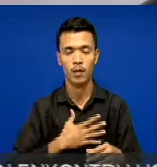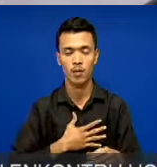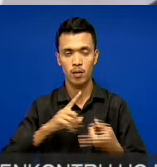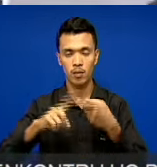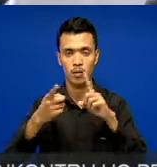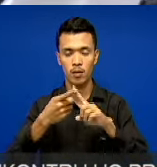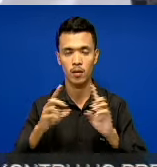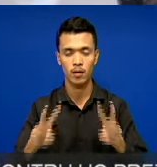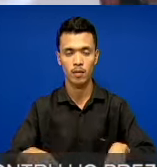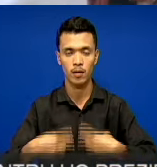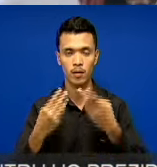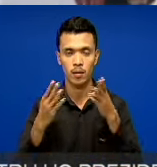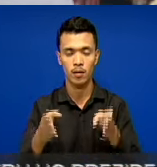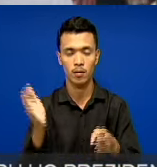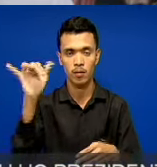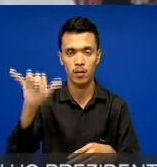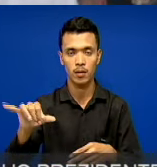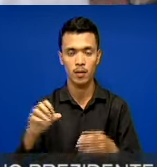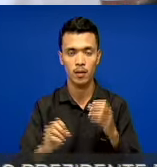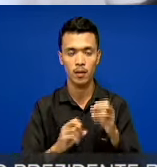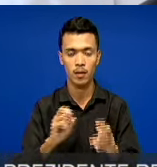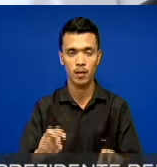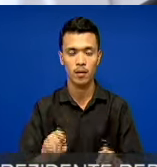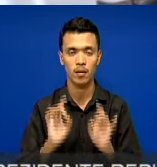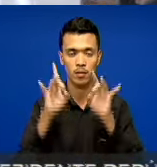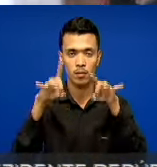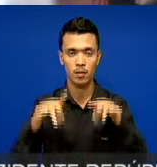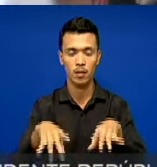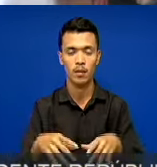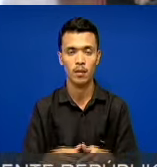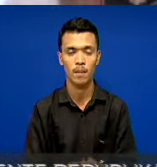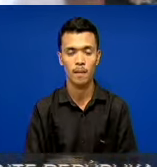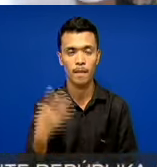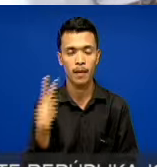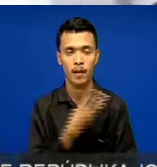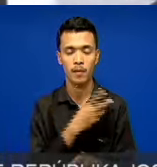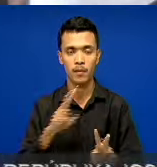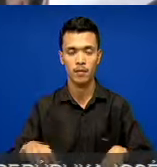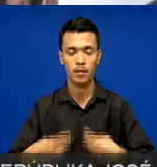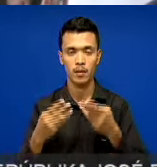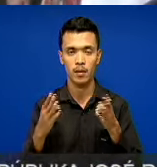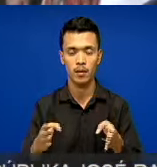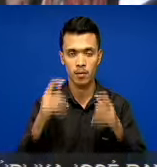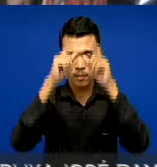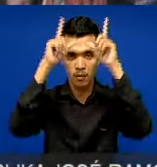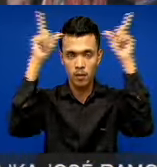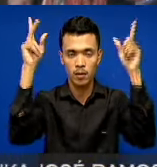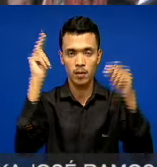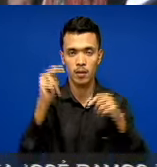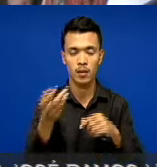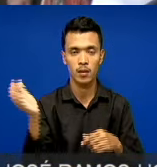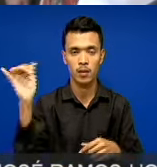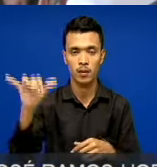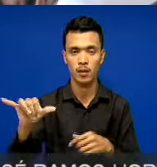veterano asal Australia. Isir sih lah haluan mesajin veterano veterano Timor Leste ni. Isir sih atau bahasa